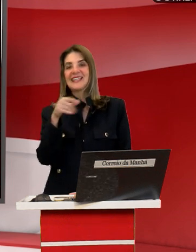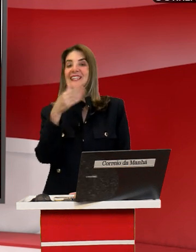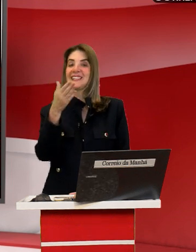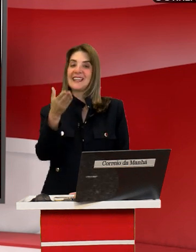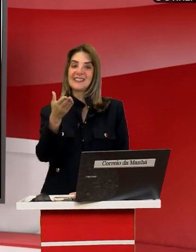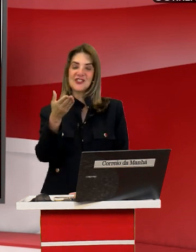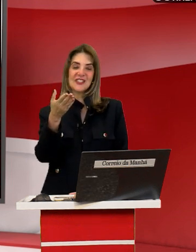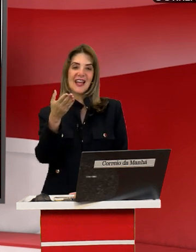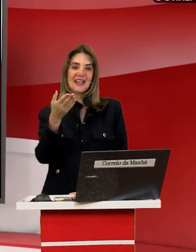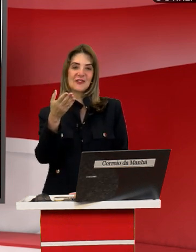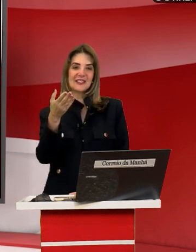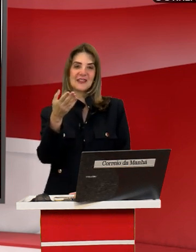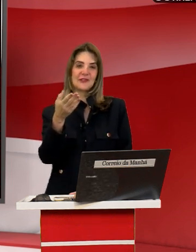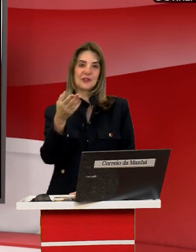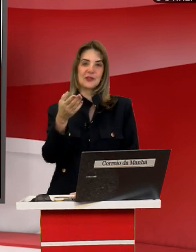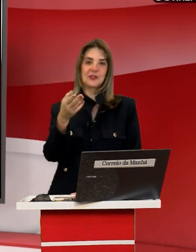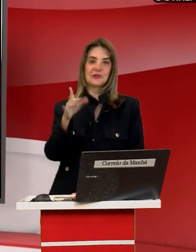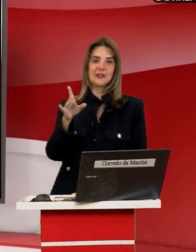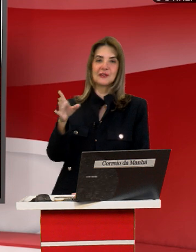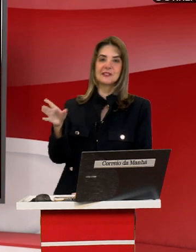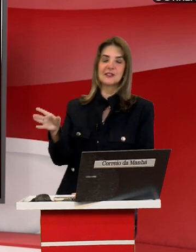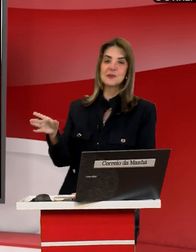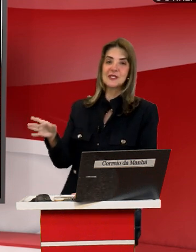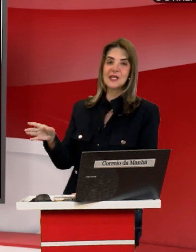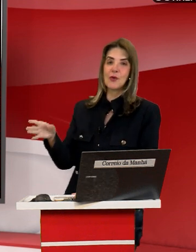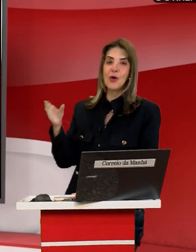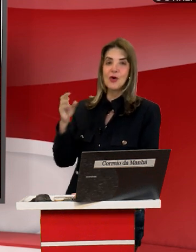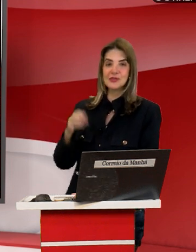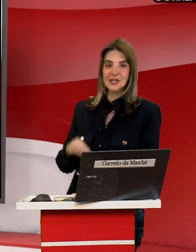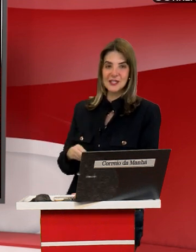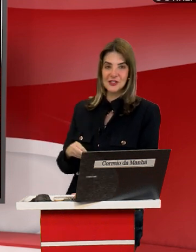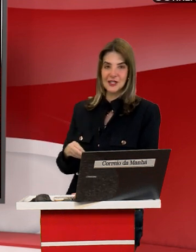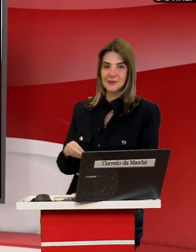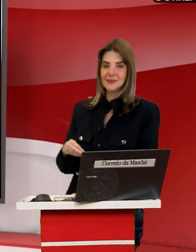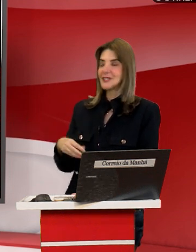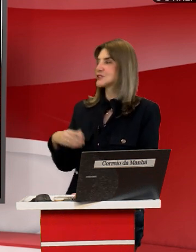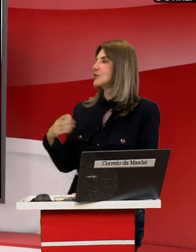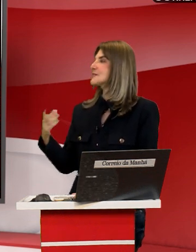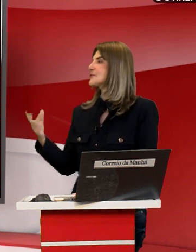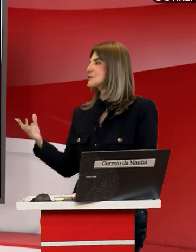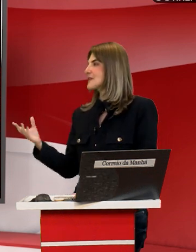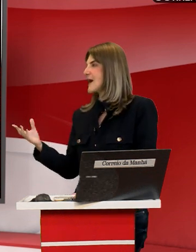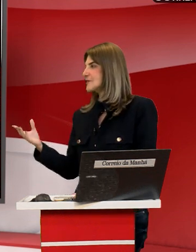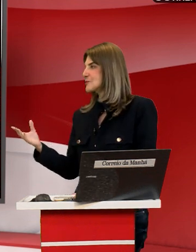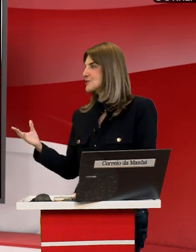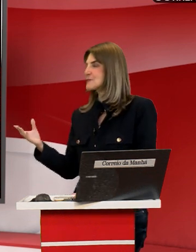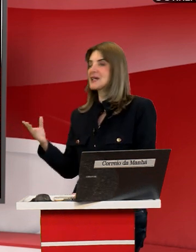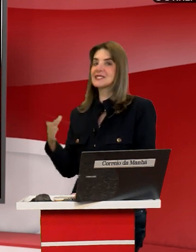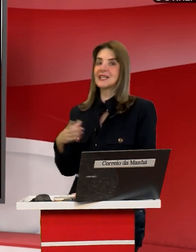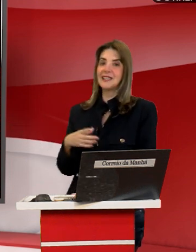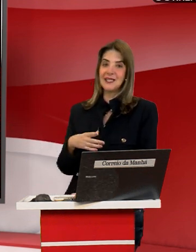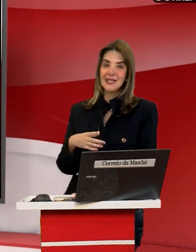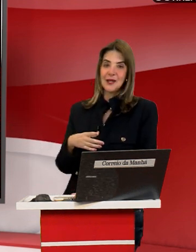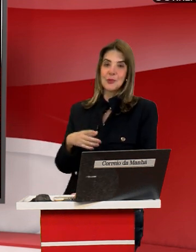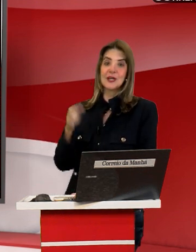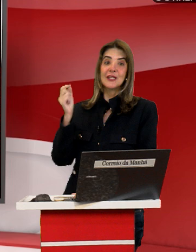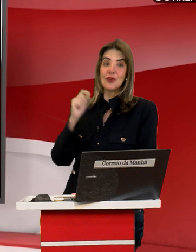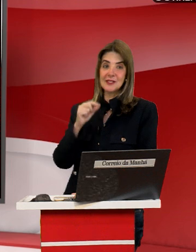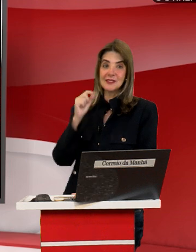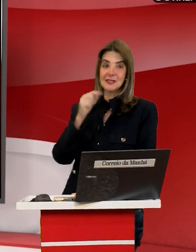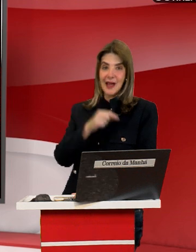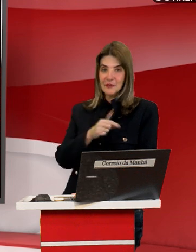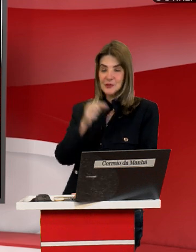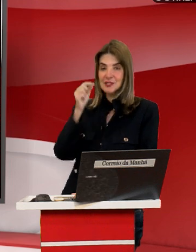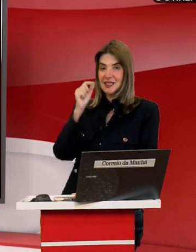tá E eles tiraram essa foto aí no final da transmissão ou seja nós não estávamos mas aqui